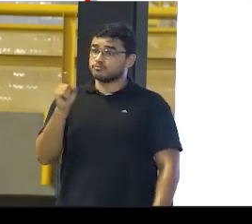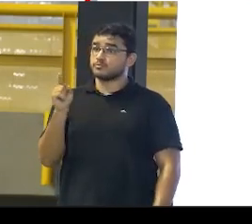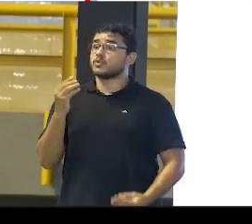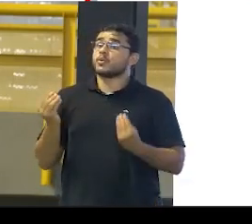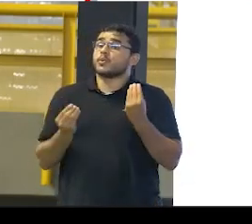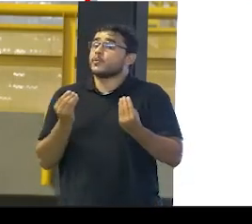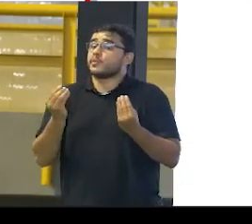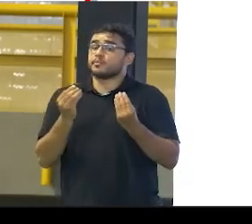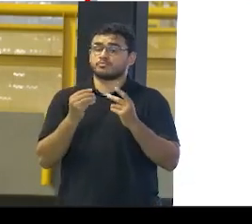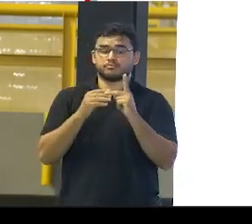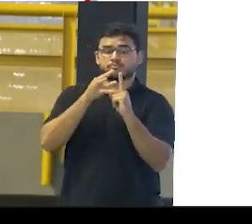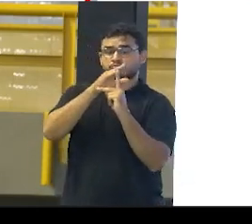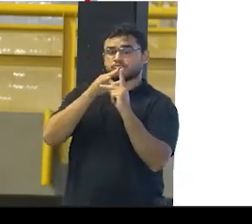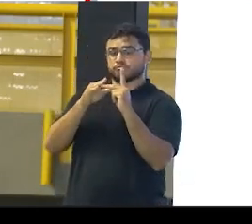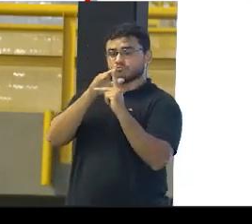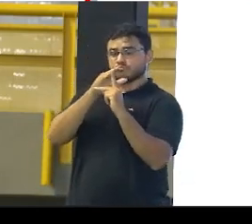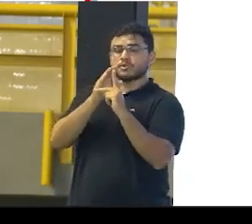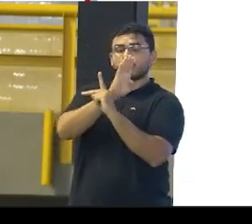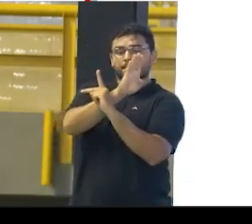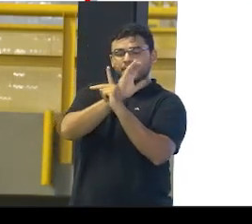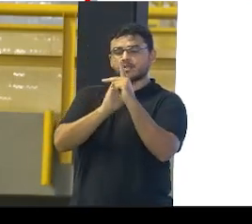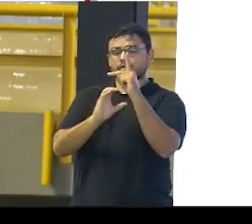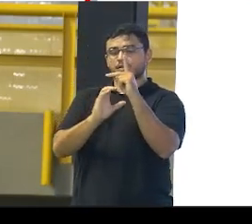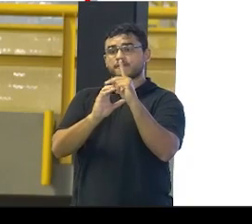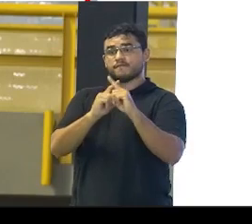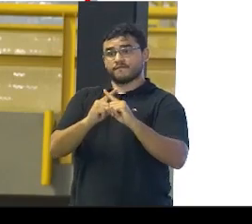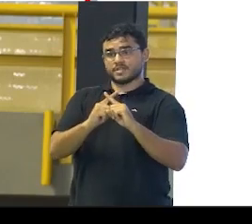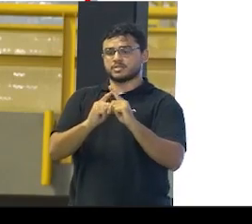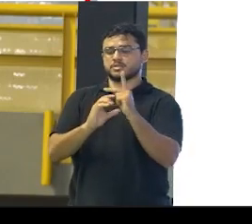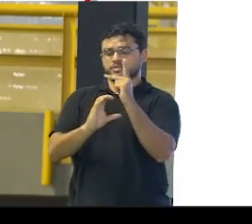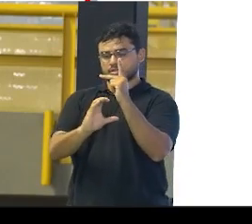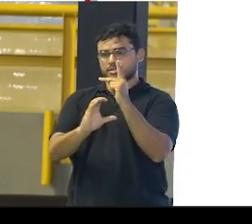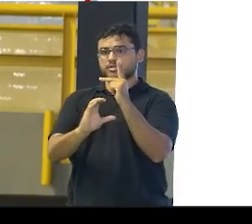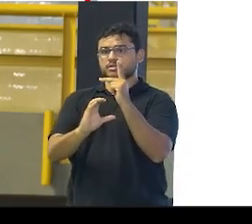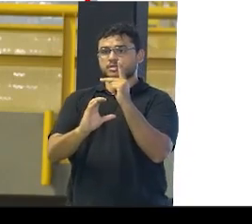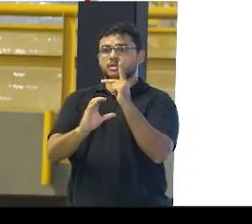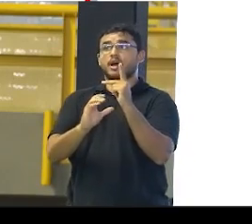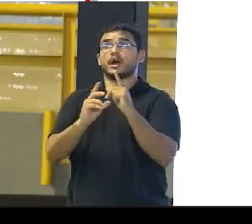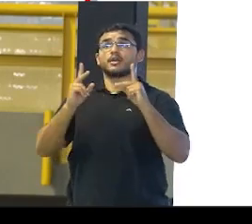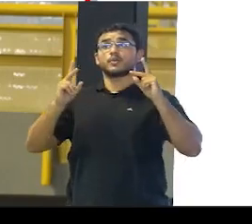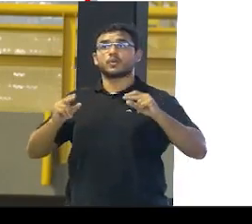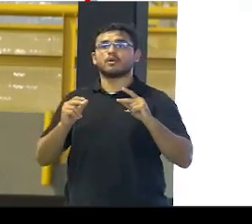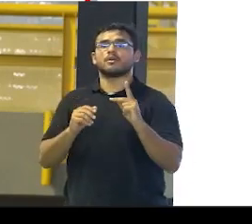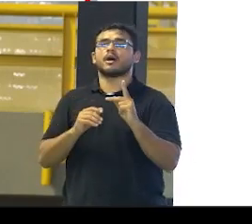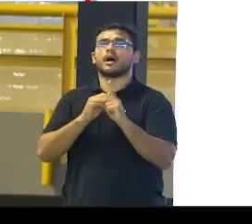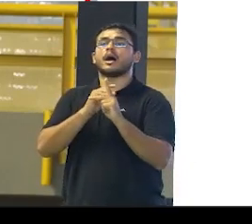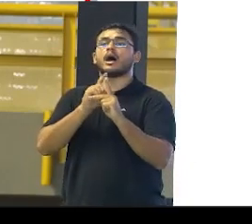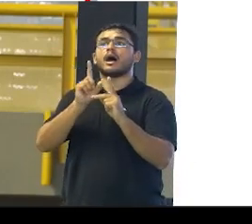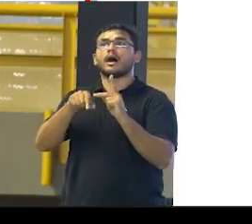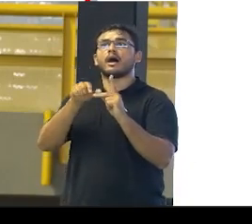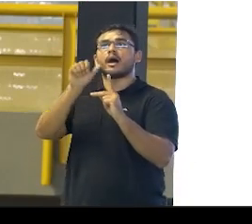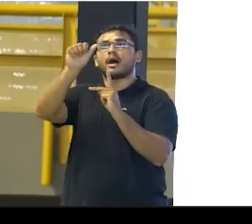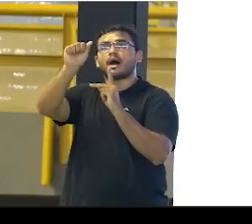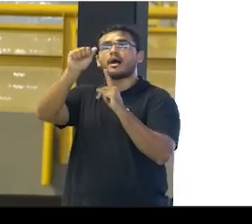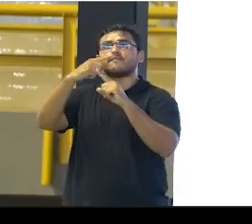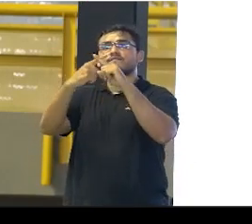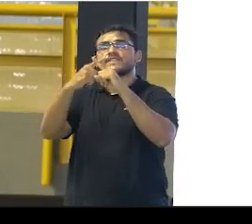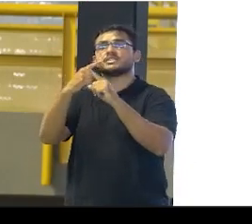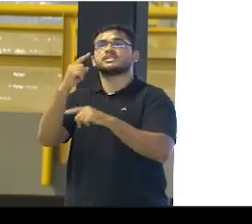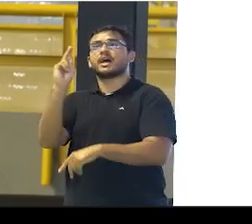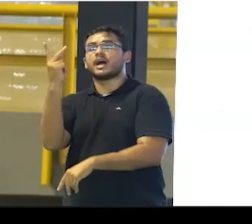voltar? Ó, quando eu tenho um losango, o que é que eu vou fazer? Gente, o losango, ele tem